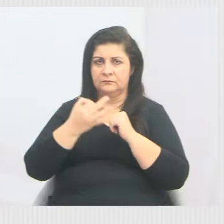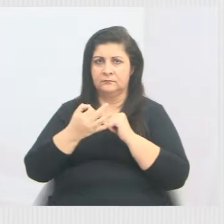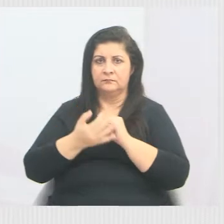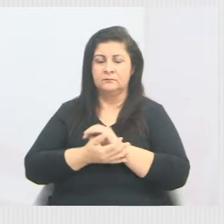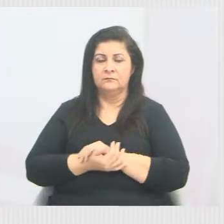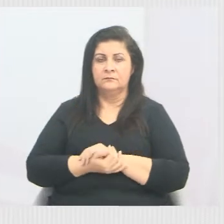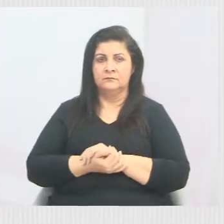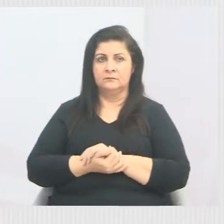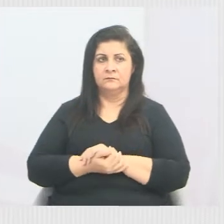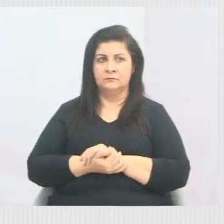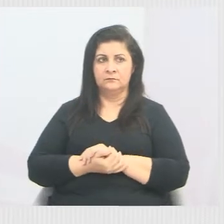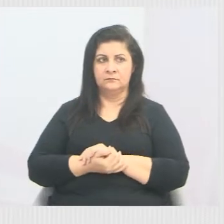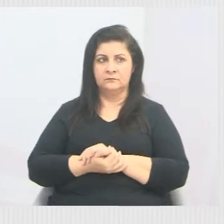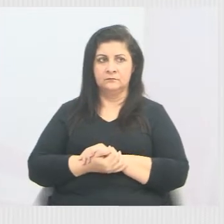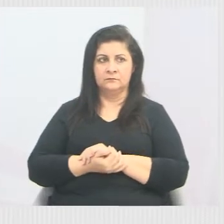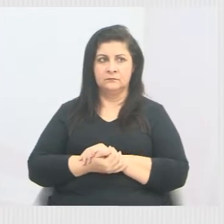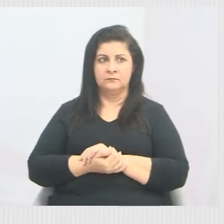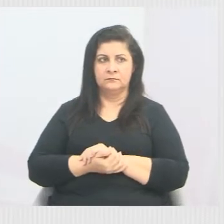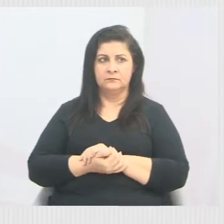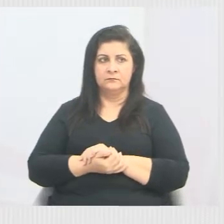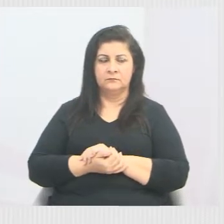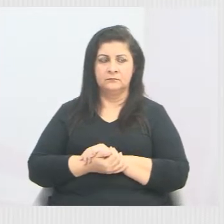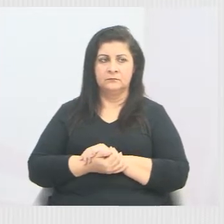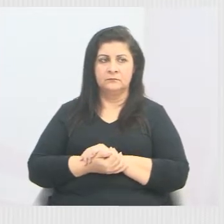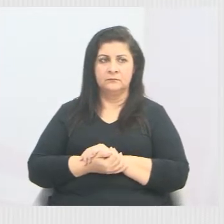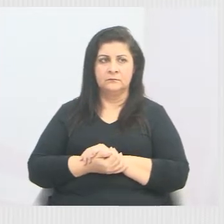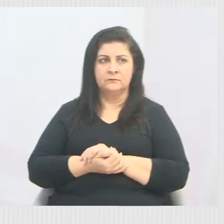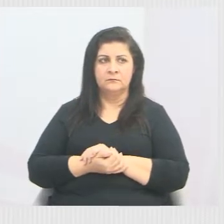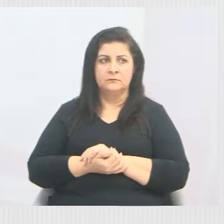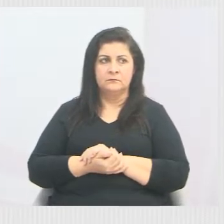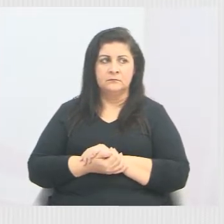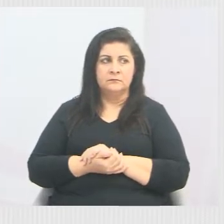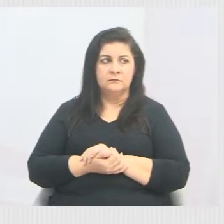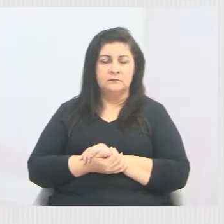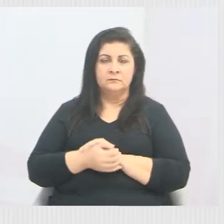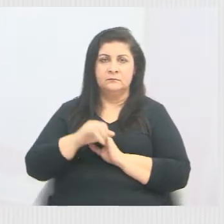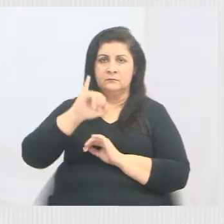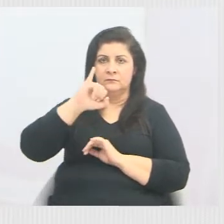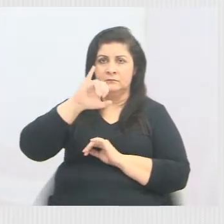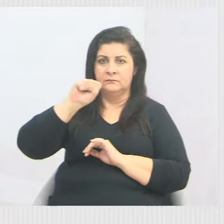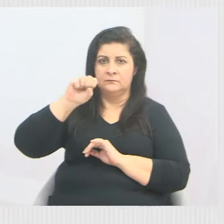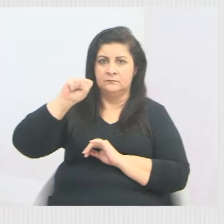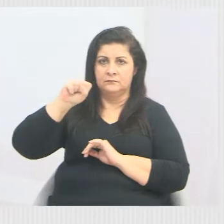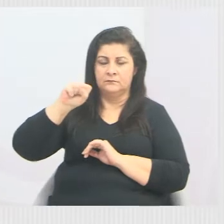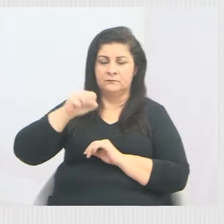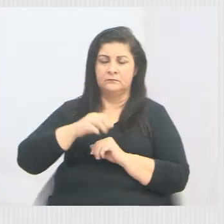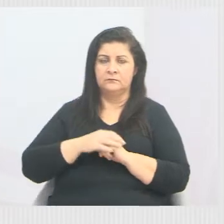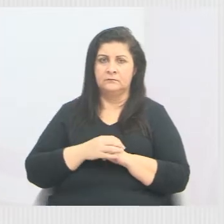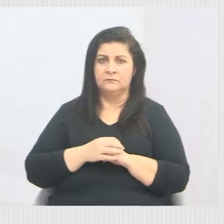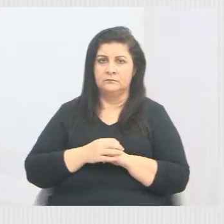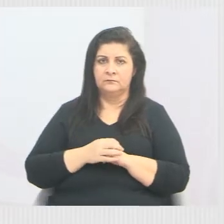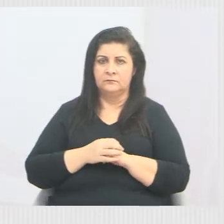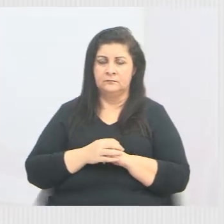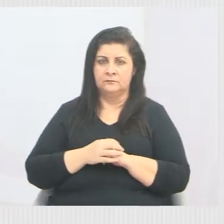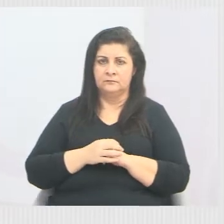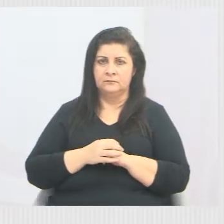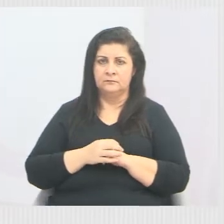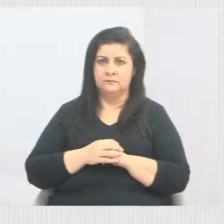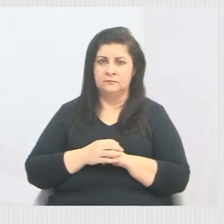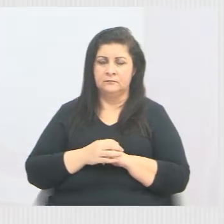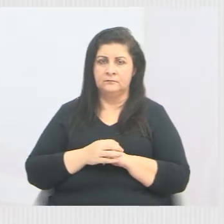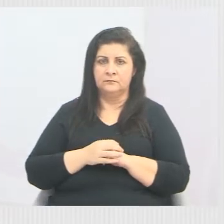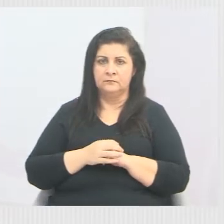era 33%, está dentro do limite. Nosso ISS, né, Imposto sobre Serviço,